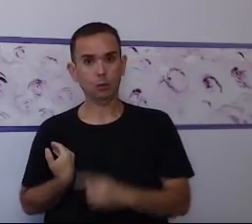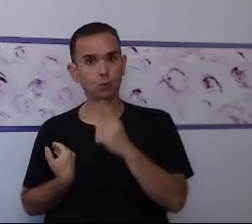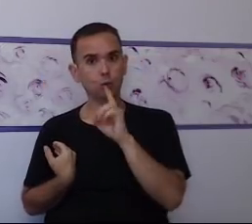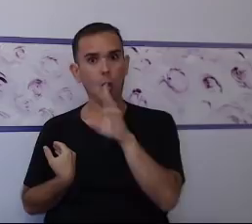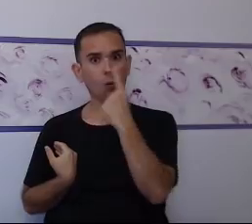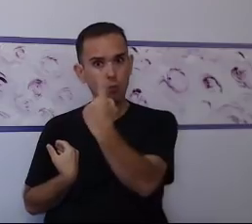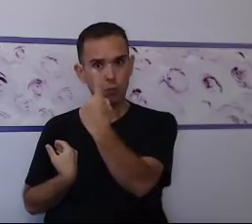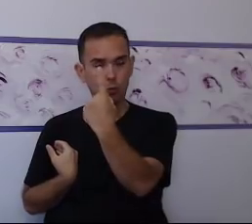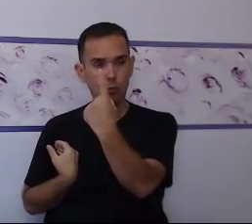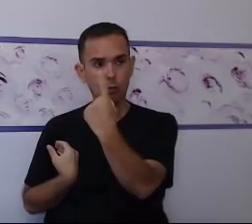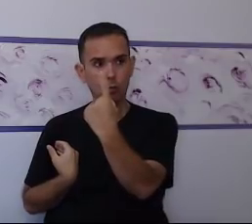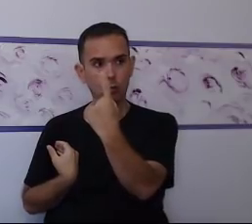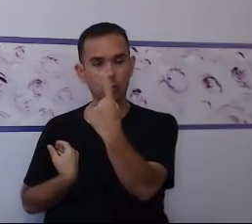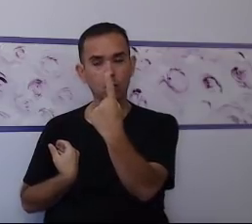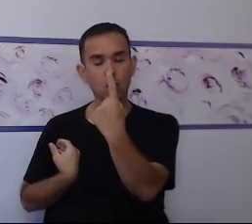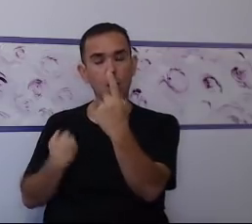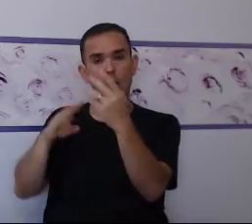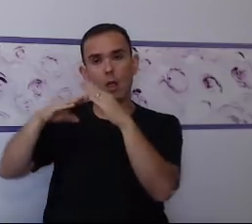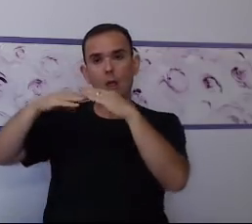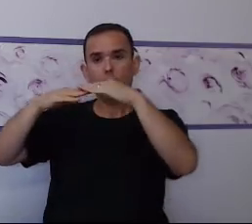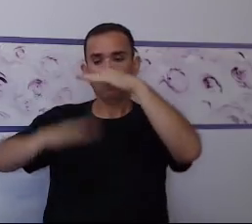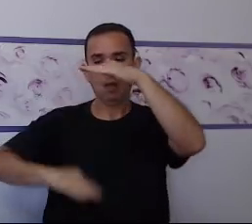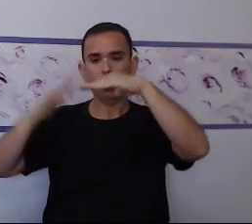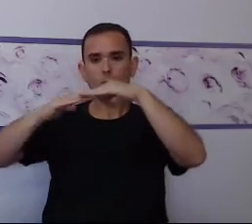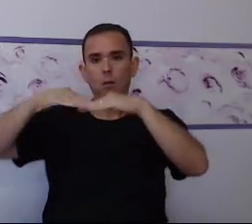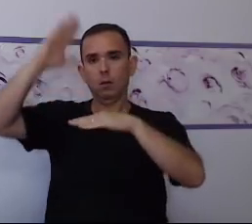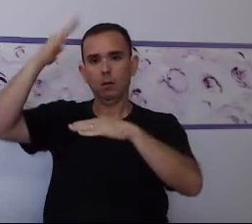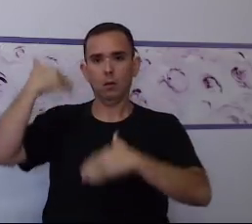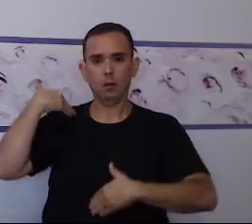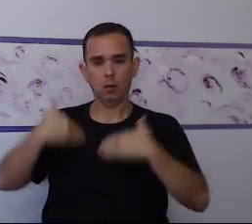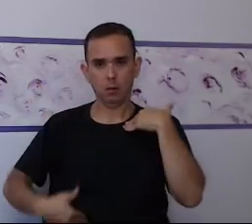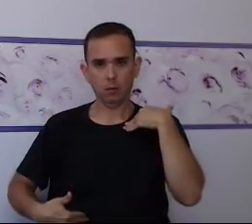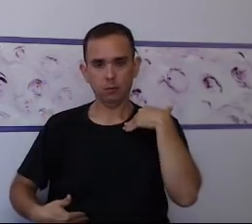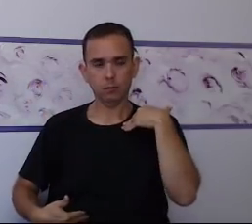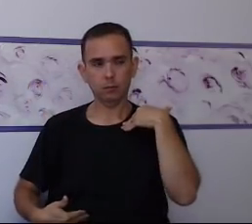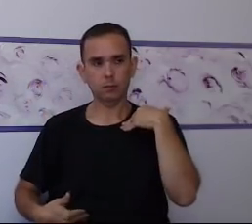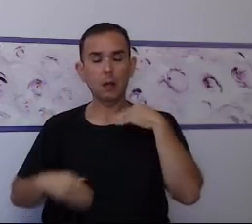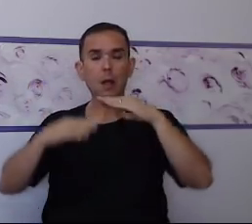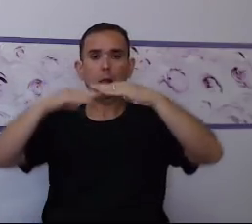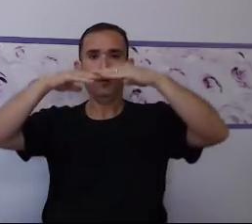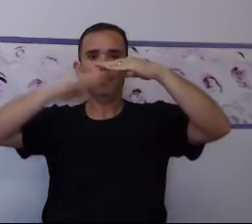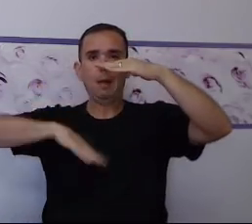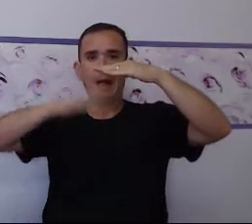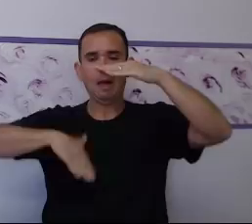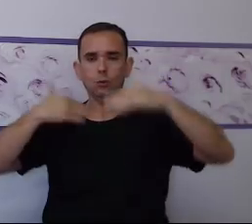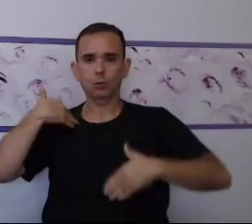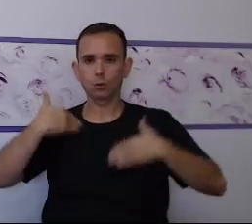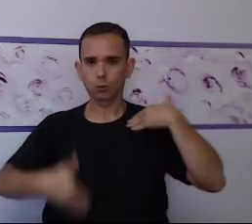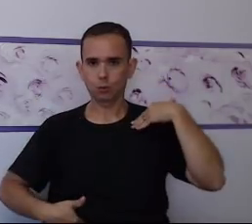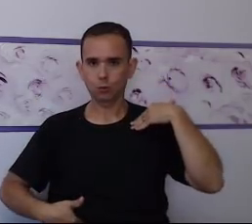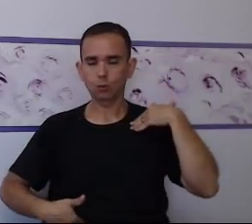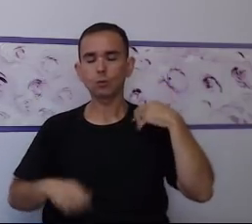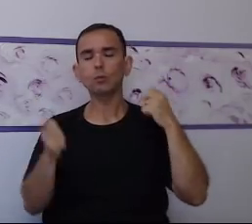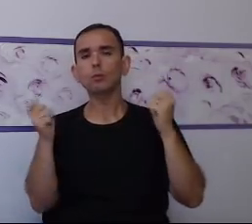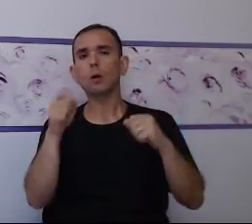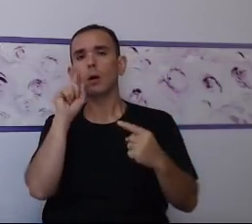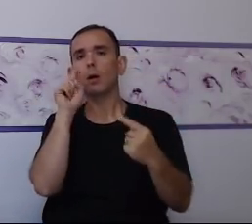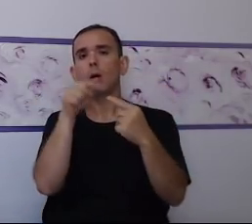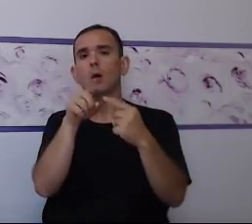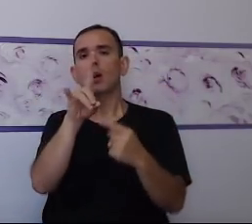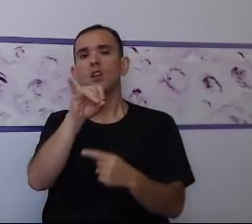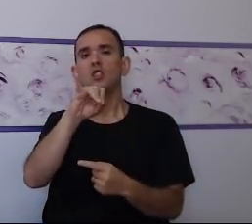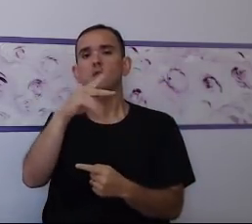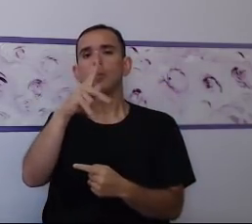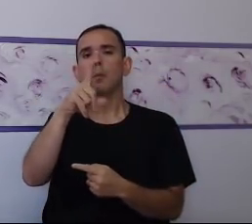um hemicorpo, tanto no membro superior quanto no inferior. E o do membro inferior é considerado como